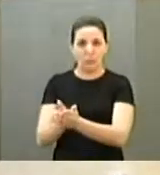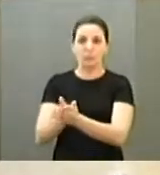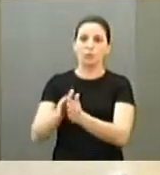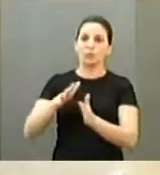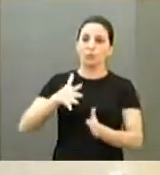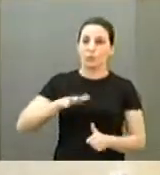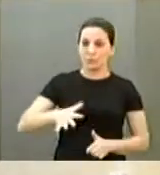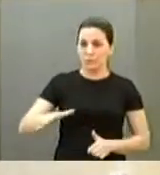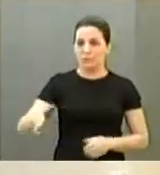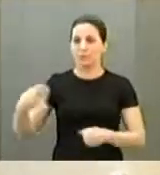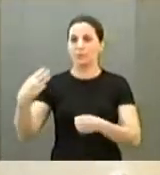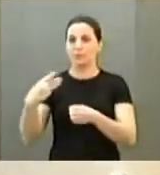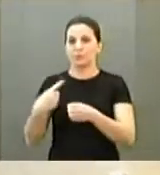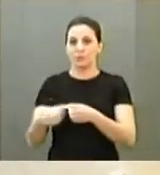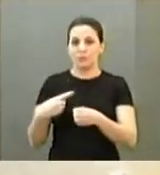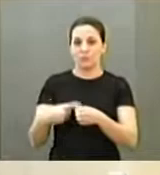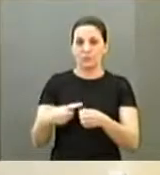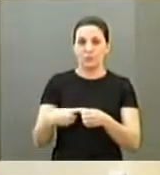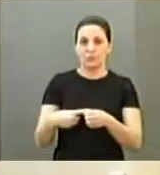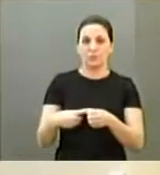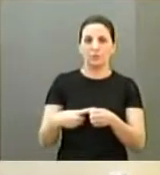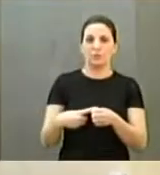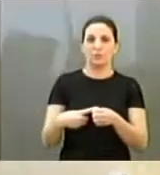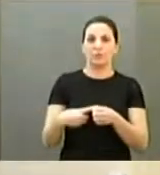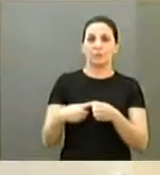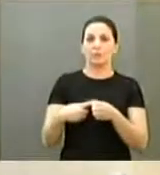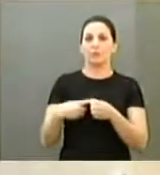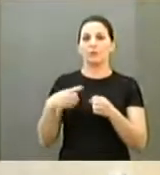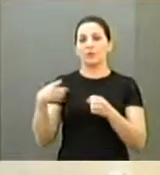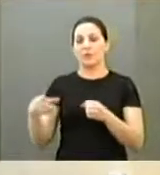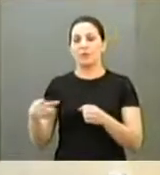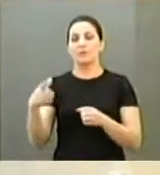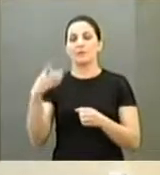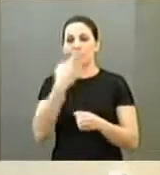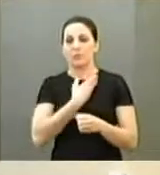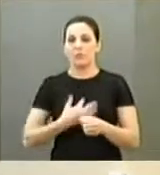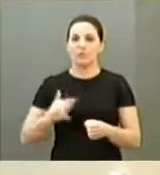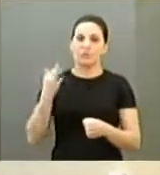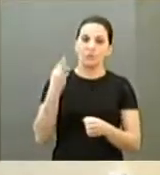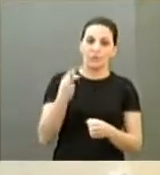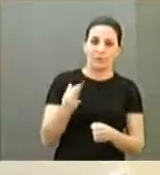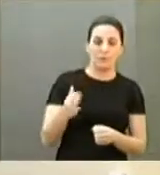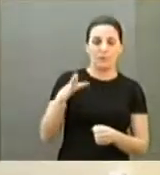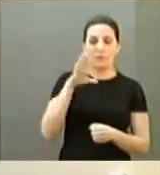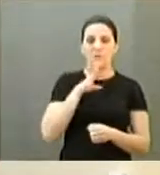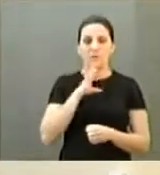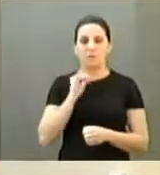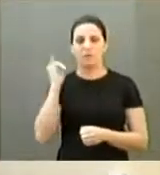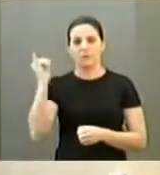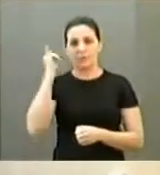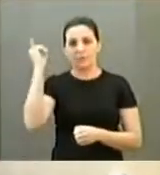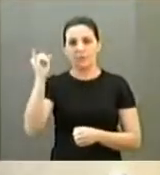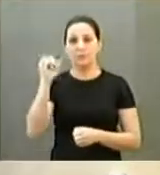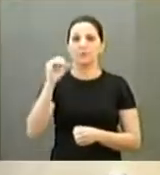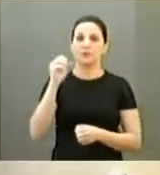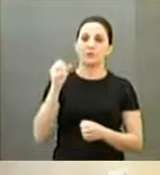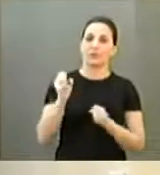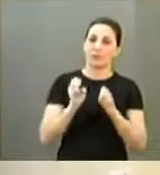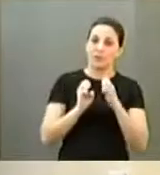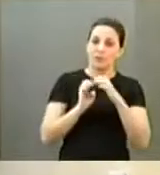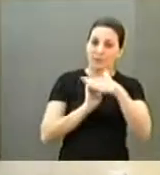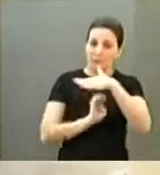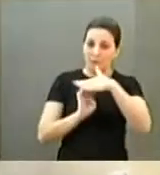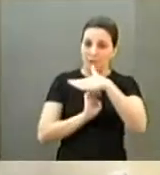permanecer lá pelo governo federal. Nós todos sabemos da importância da Cutrale para a nossa economia,